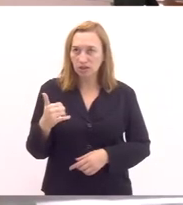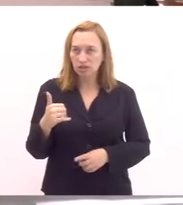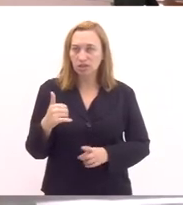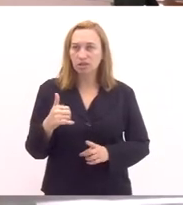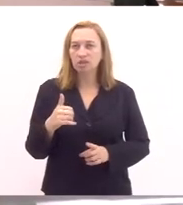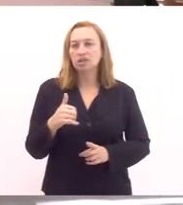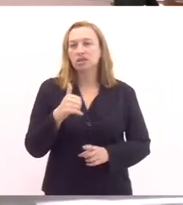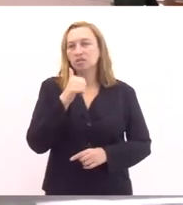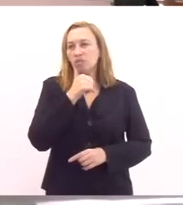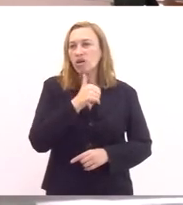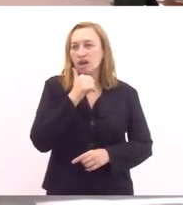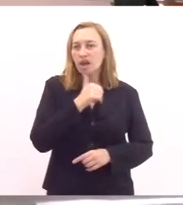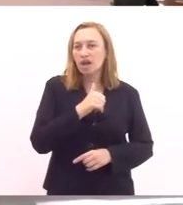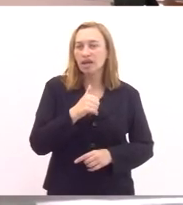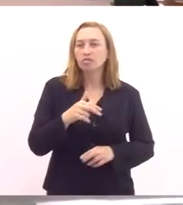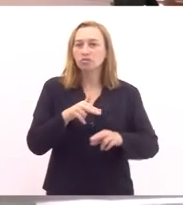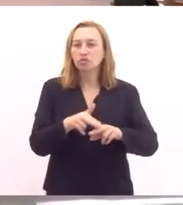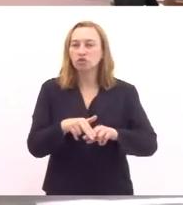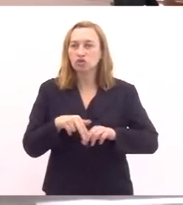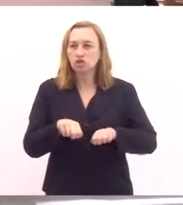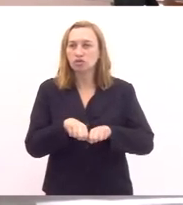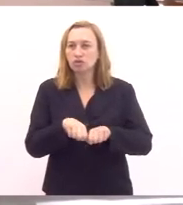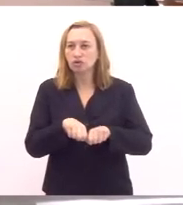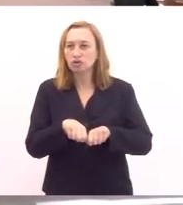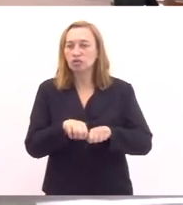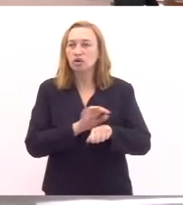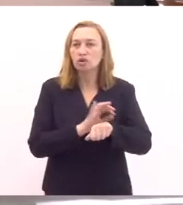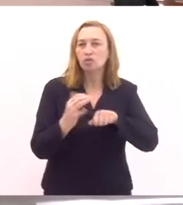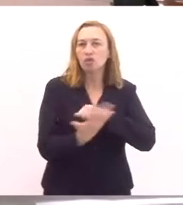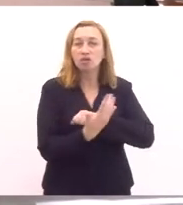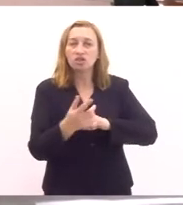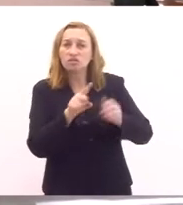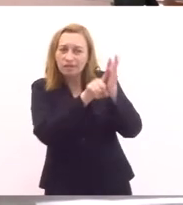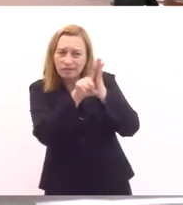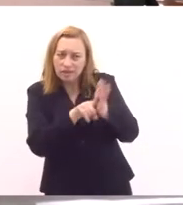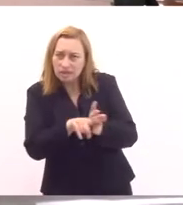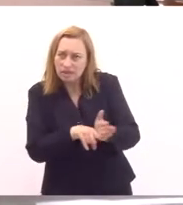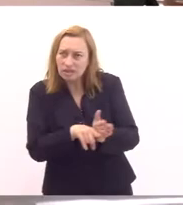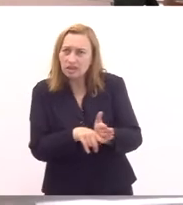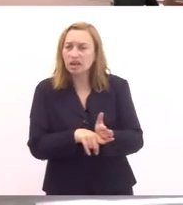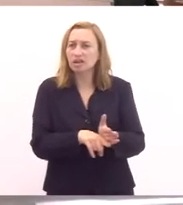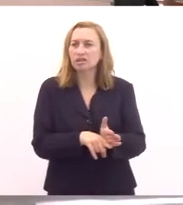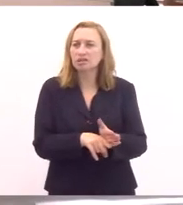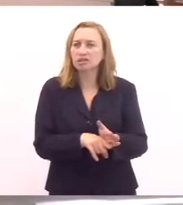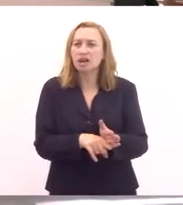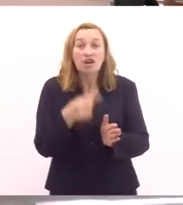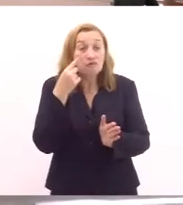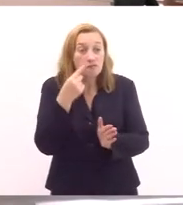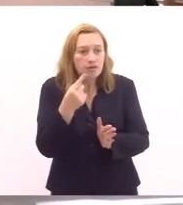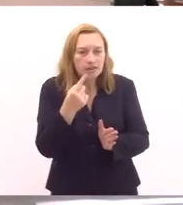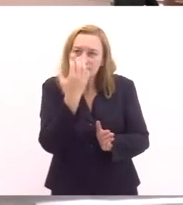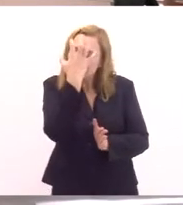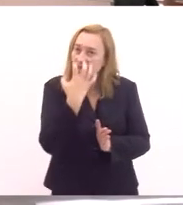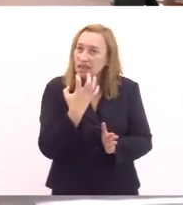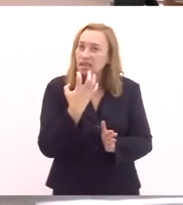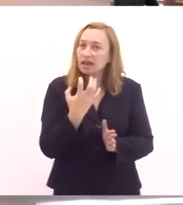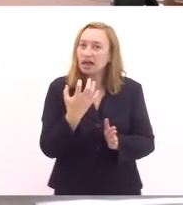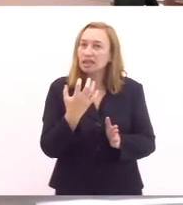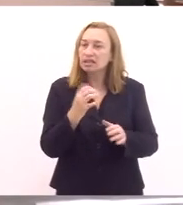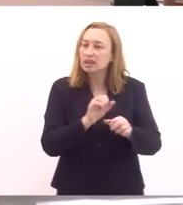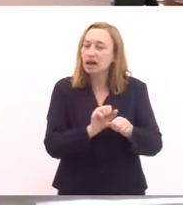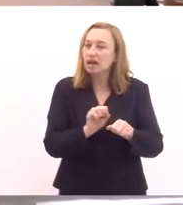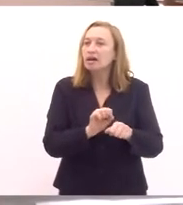cozinha e quando a gente começou a analisar esses dados e monitorar esses dados e bem da gravidade da